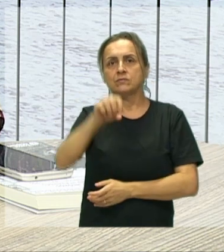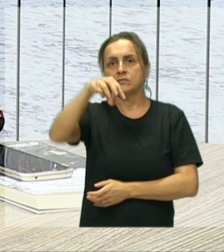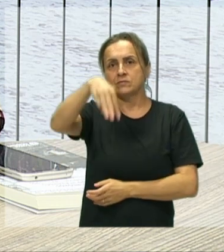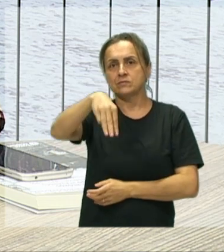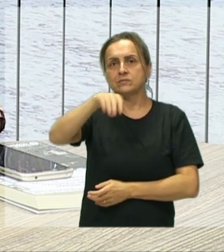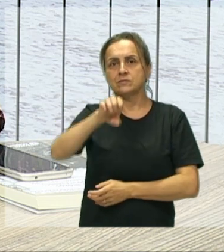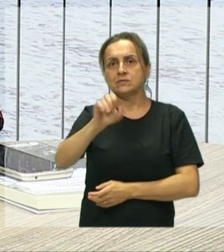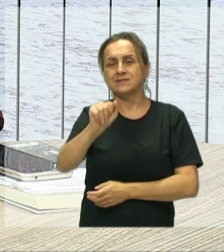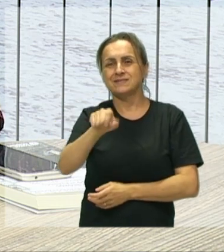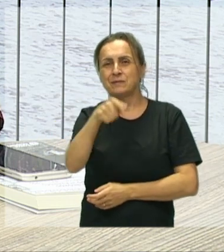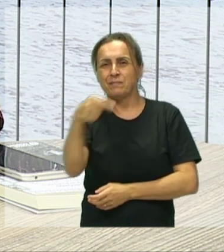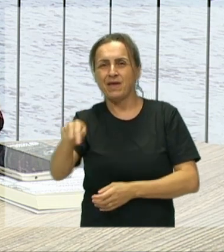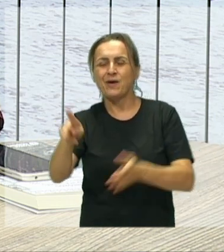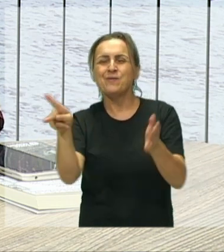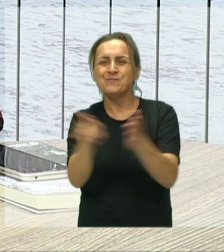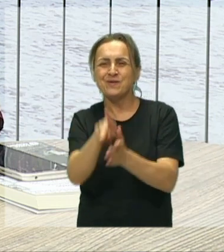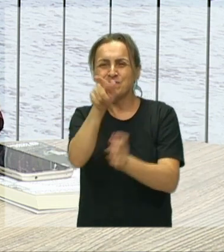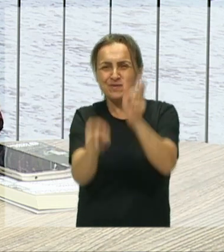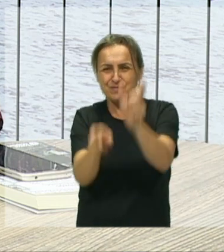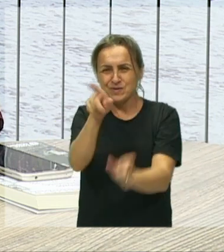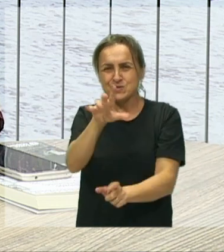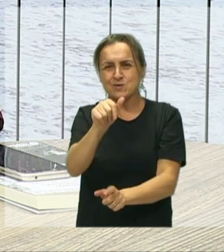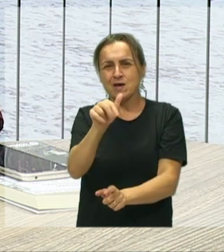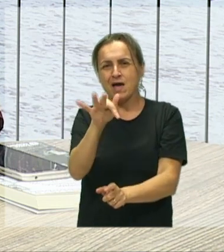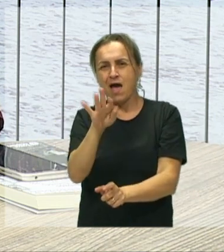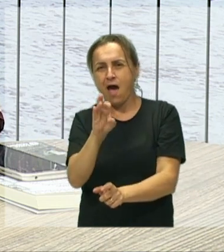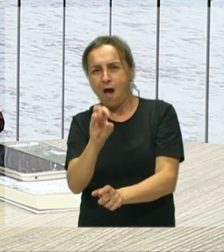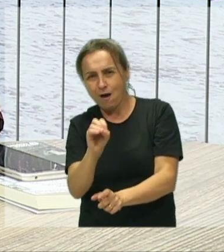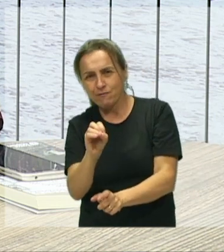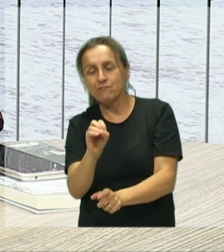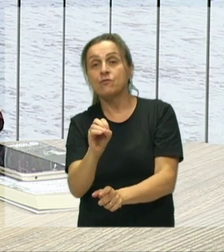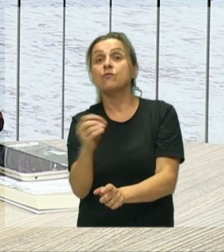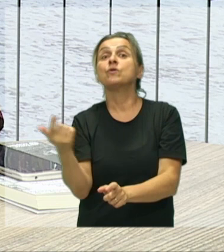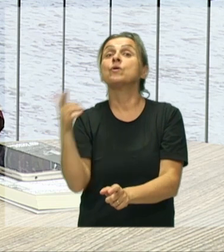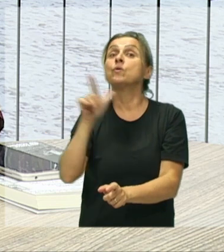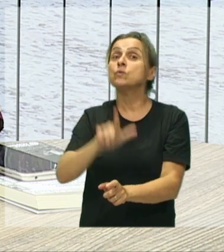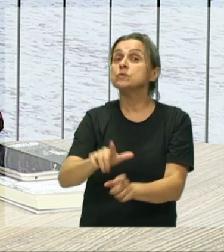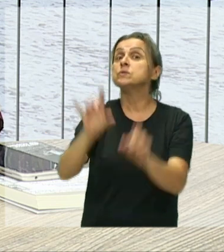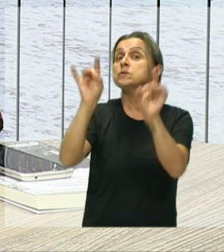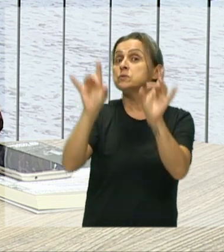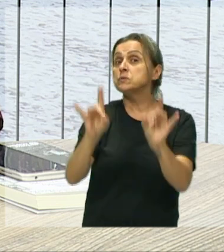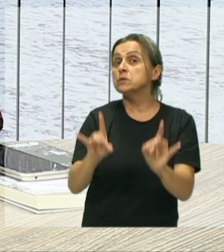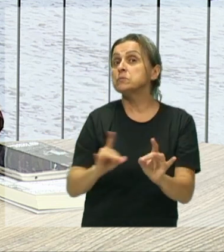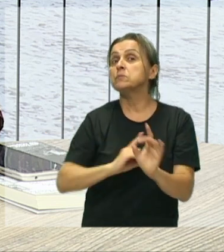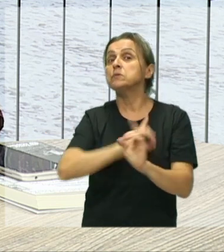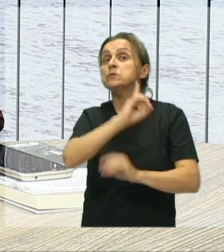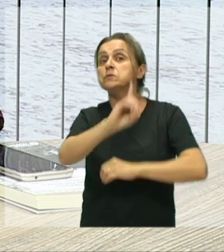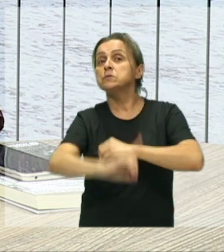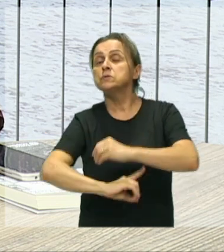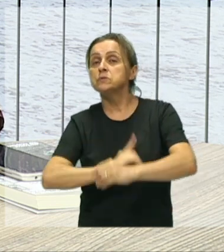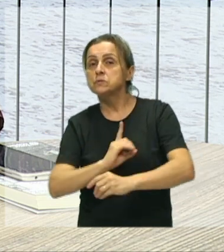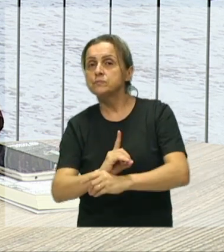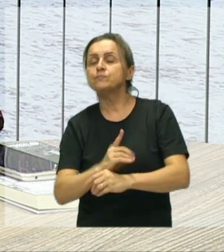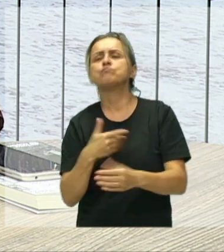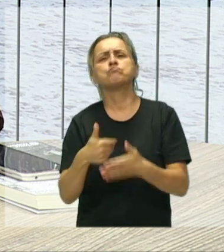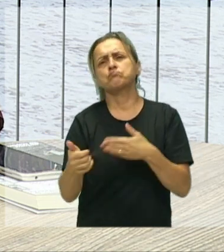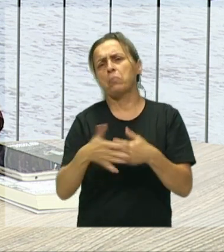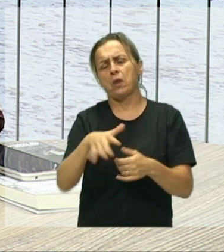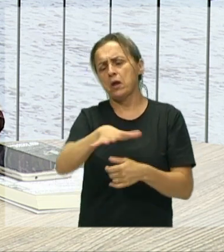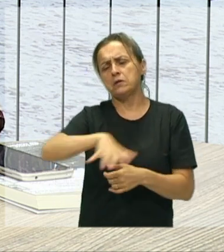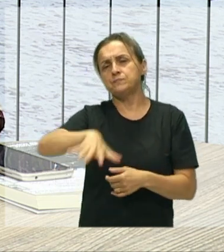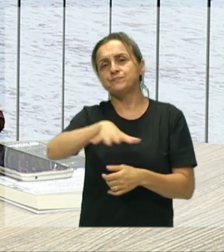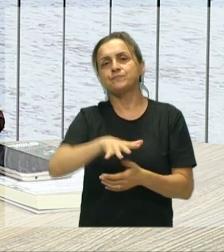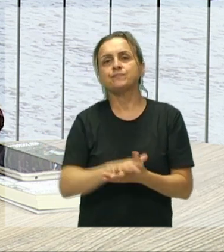pessoas afrodescendentes que, de uma certa forma, se destacaram durante o ano, seja ela qual área for. Mas